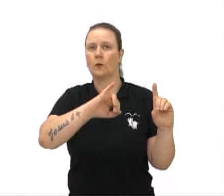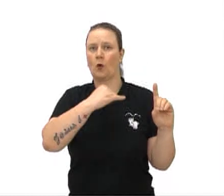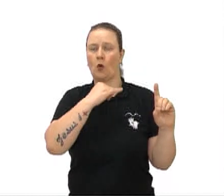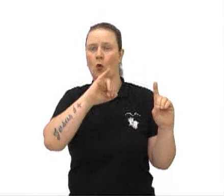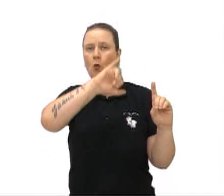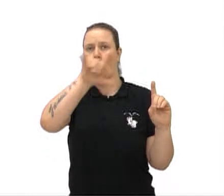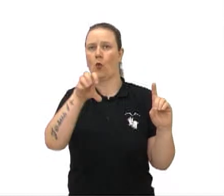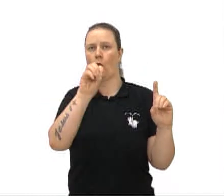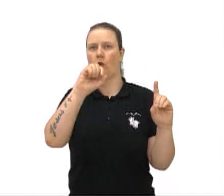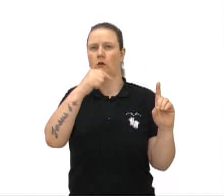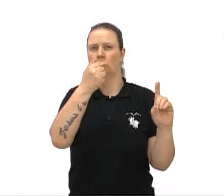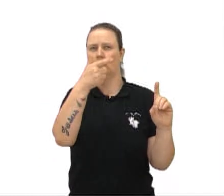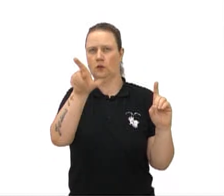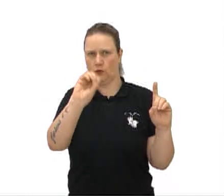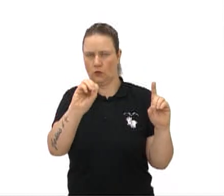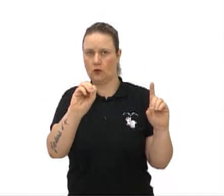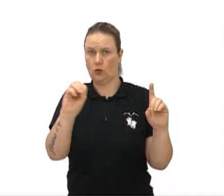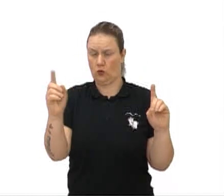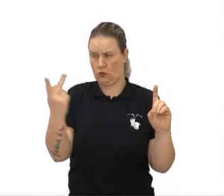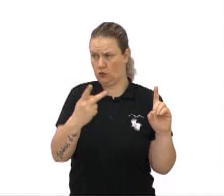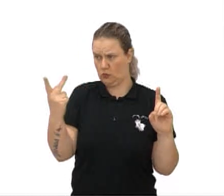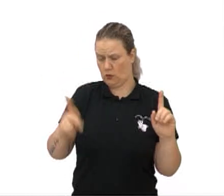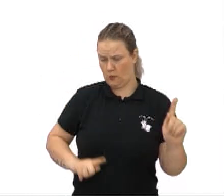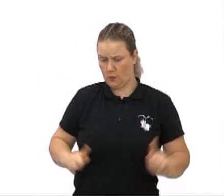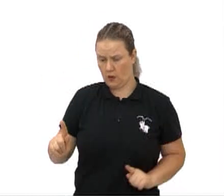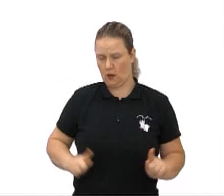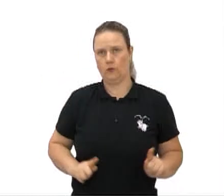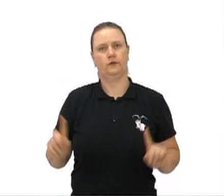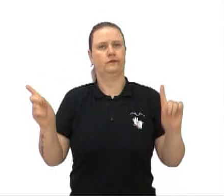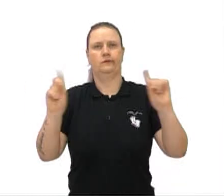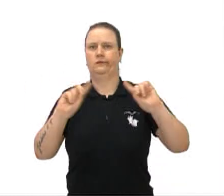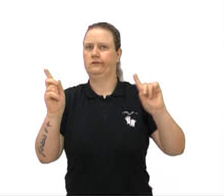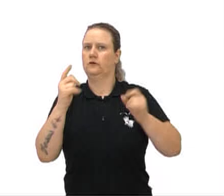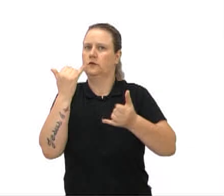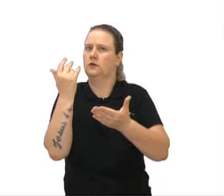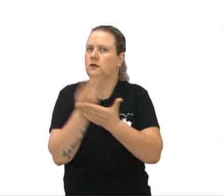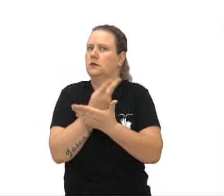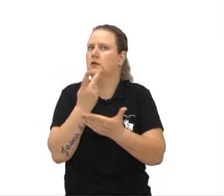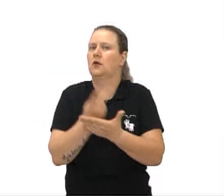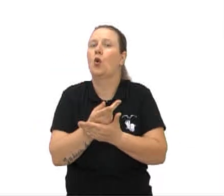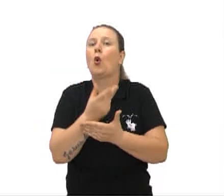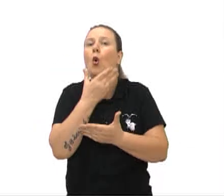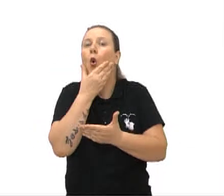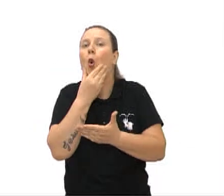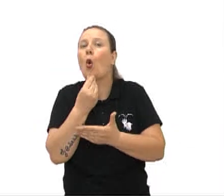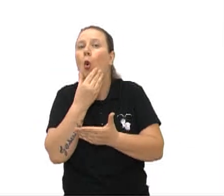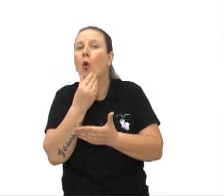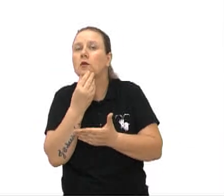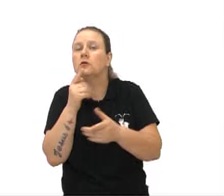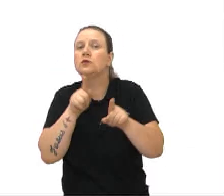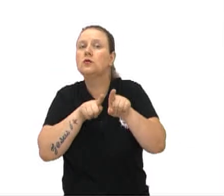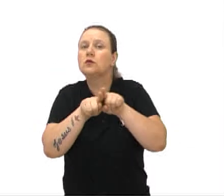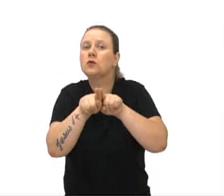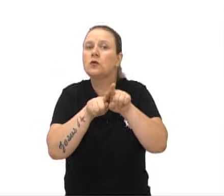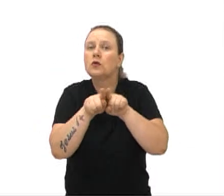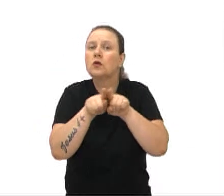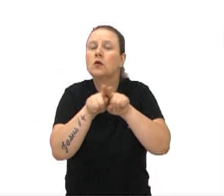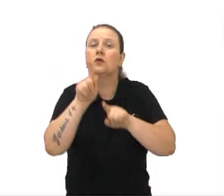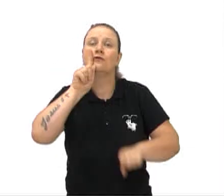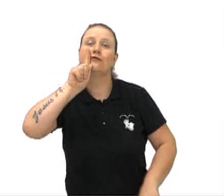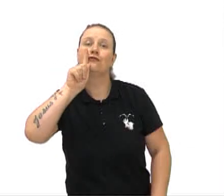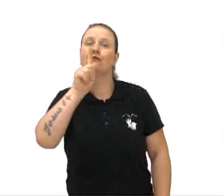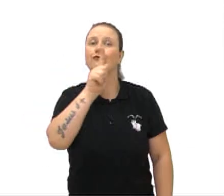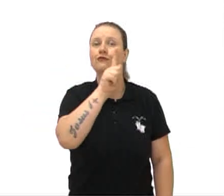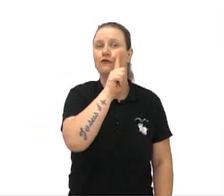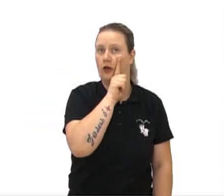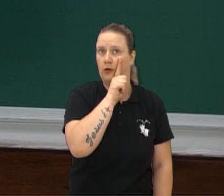João, né, e Diego são primos? Não, também está incorreta. Eles falam, né, que eles são hermanos gemelos,